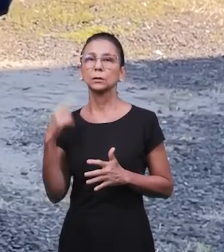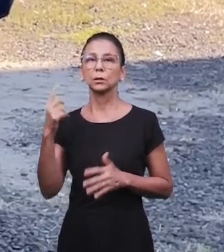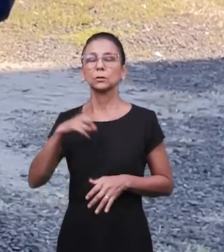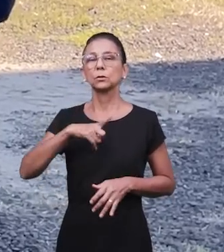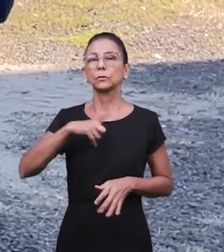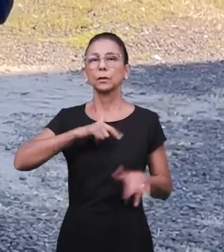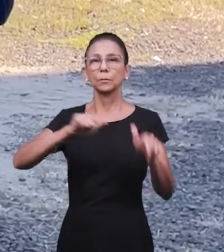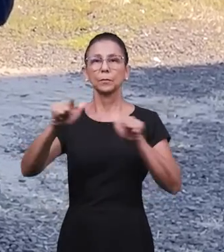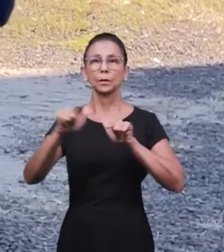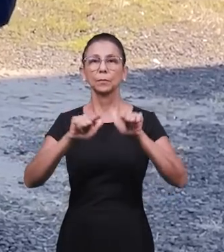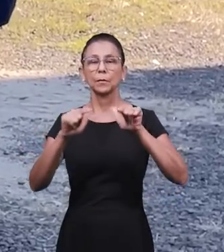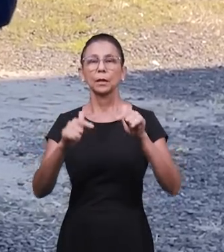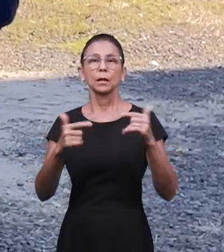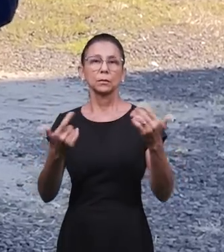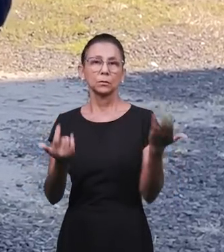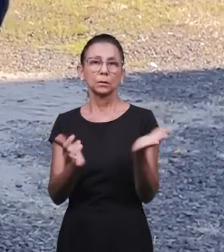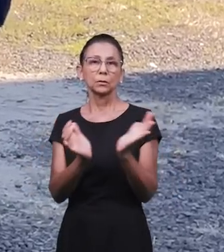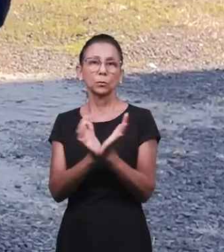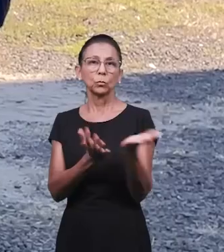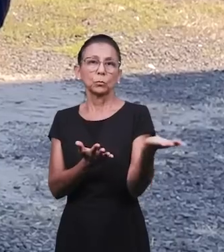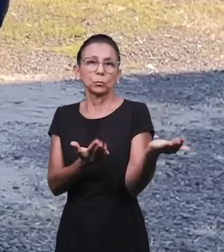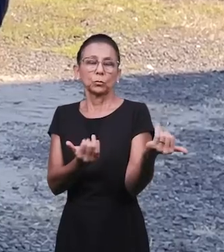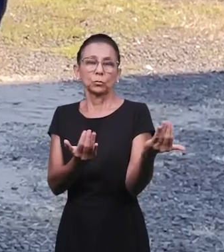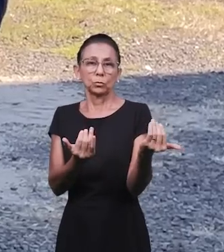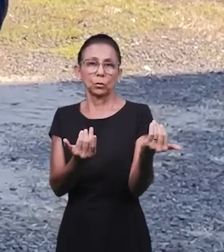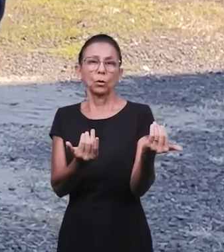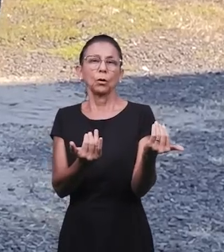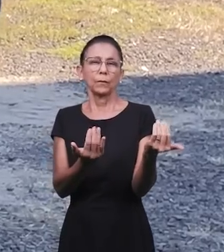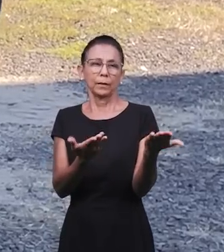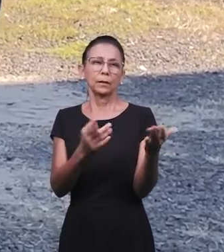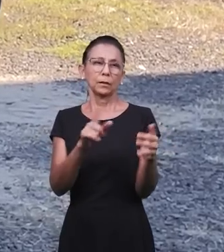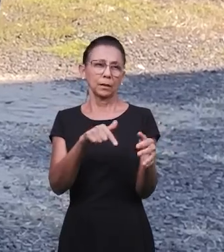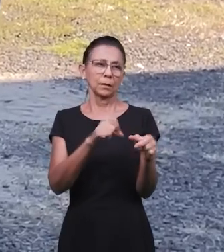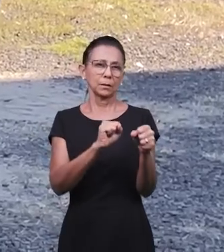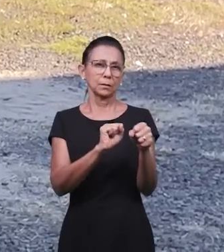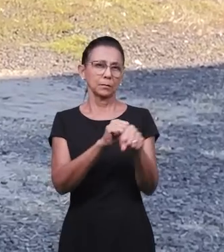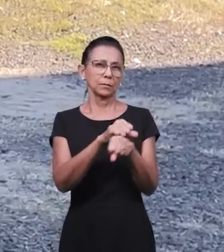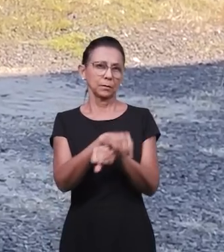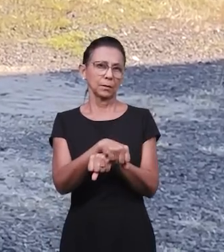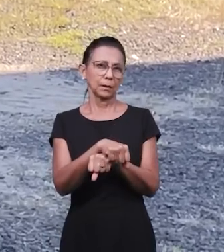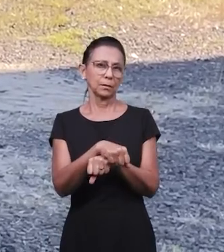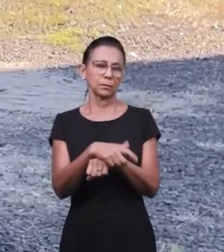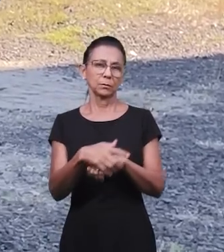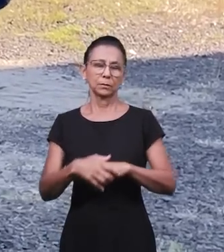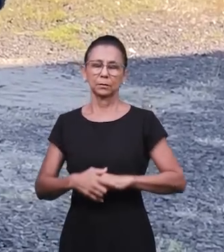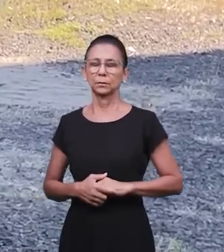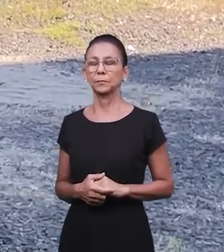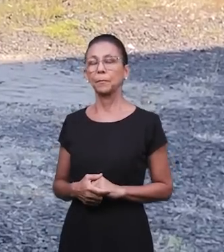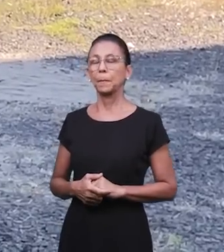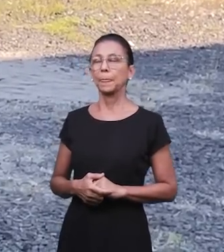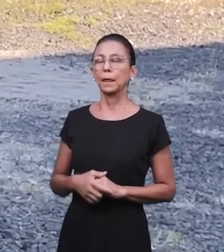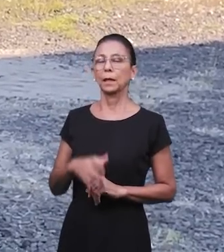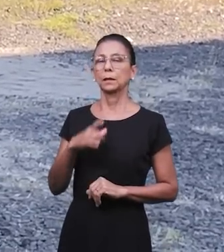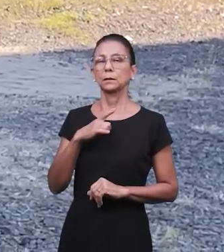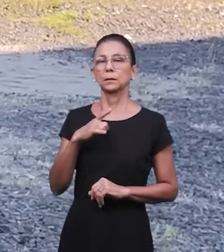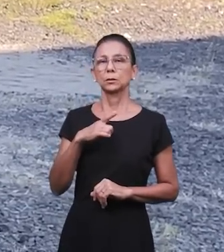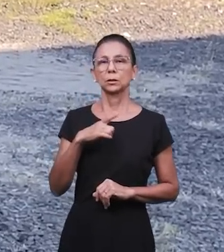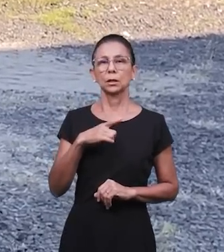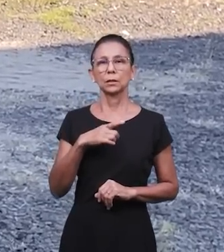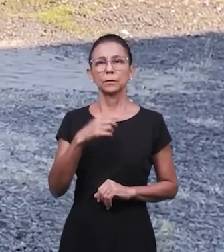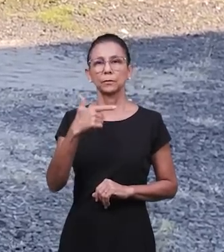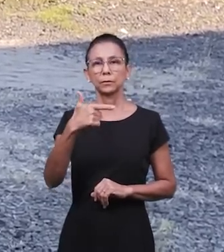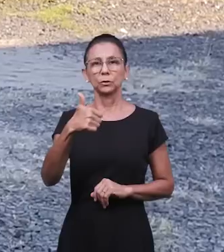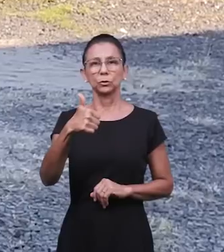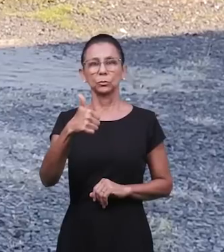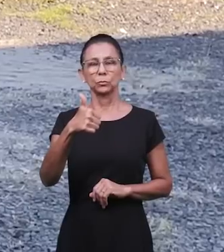dos jovens, o Manaim, o seminário, e nós tivemos a participação de